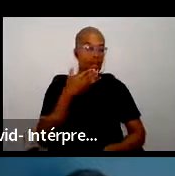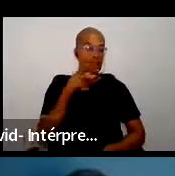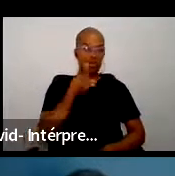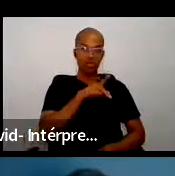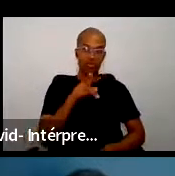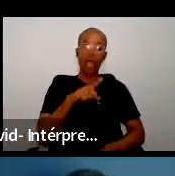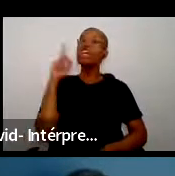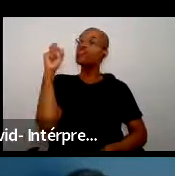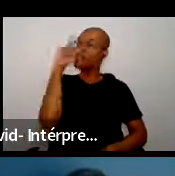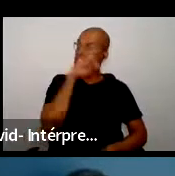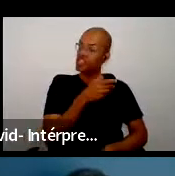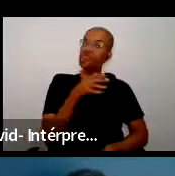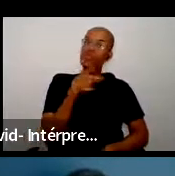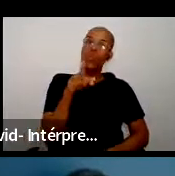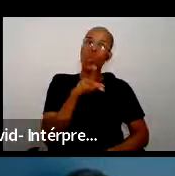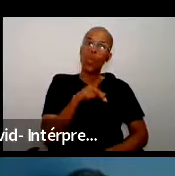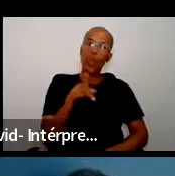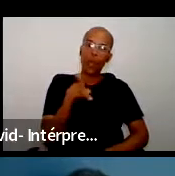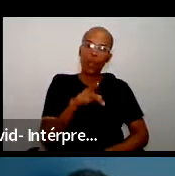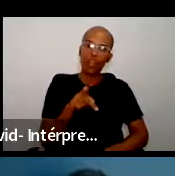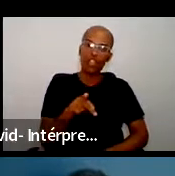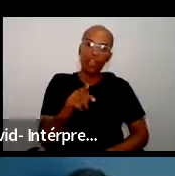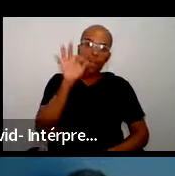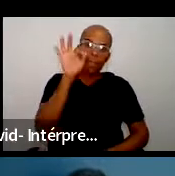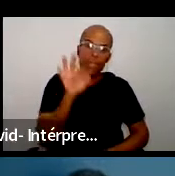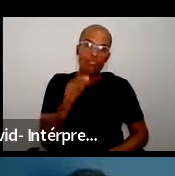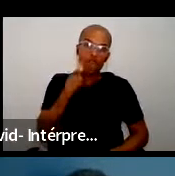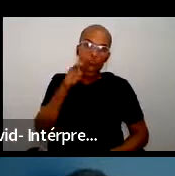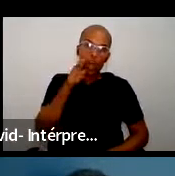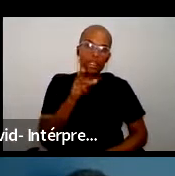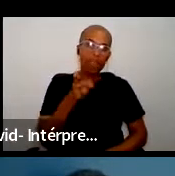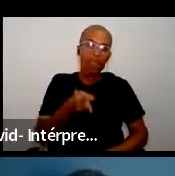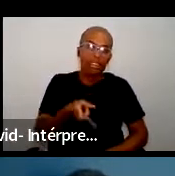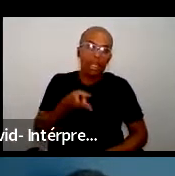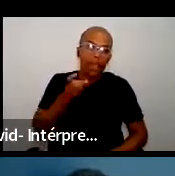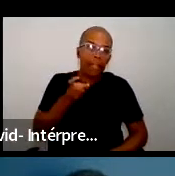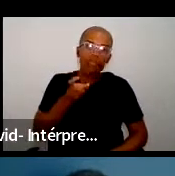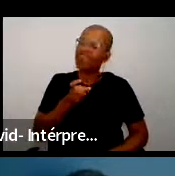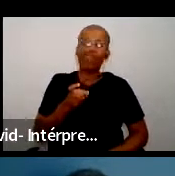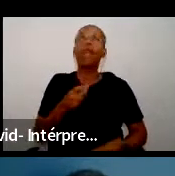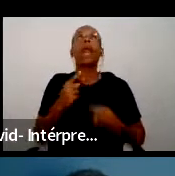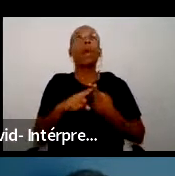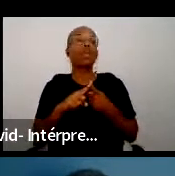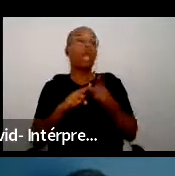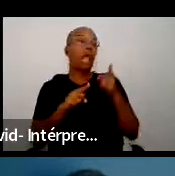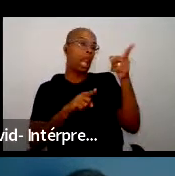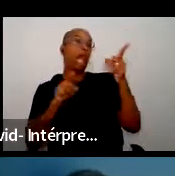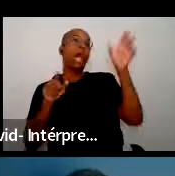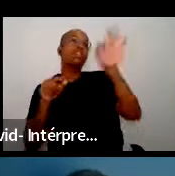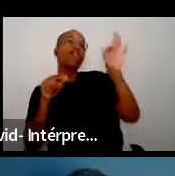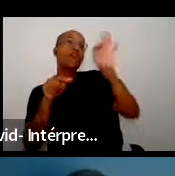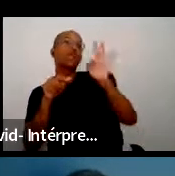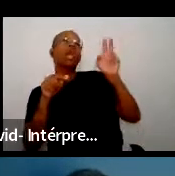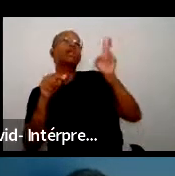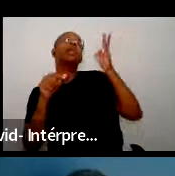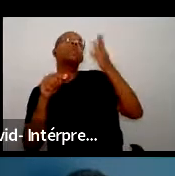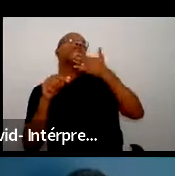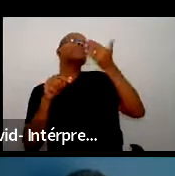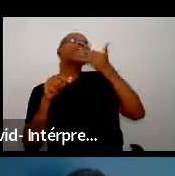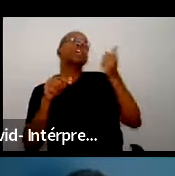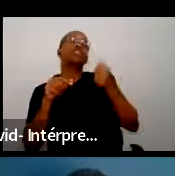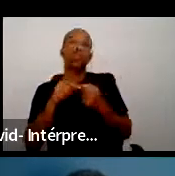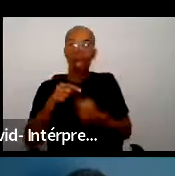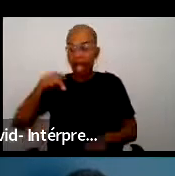difícil o professor conseguir, de fato, perceber isso. Porque ele fala, porque lá na faculdade é sempre mais fácil, mas